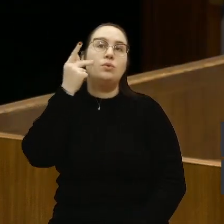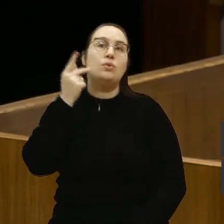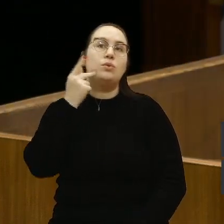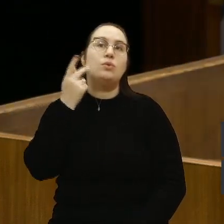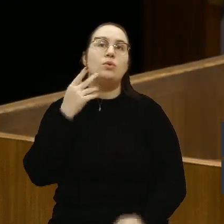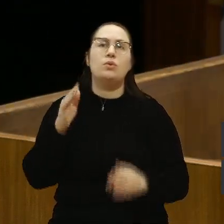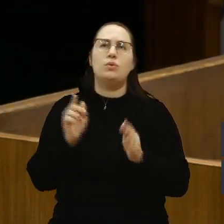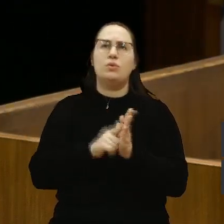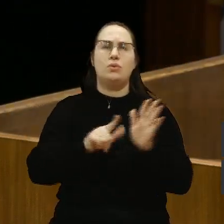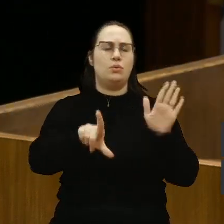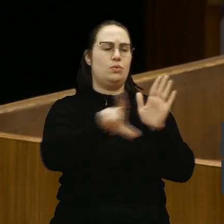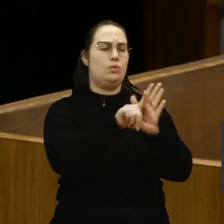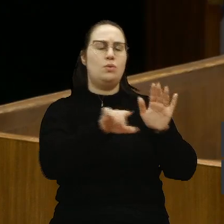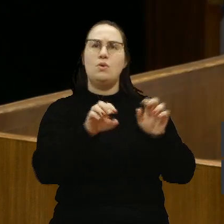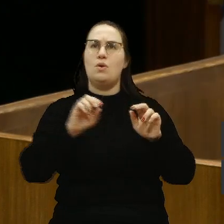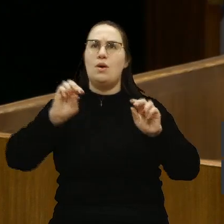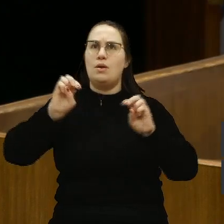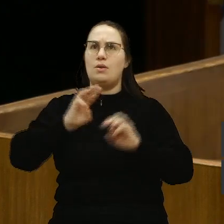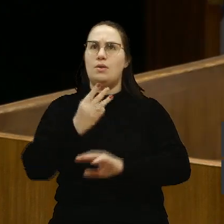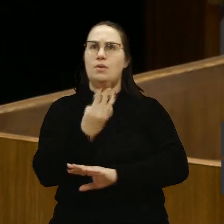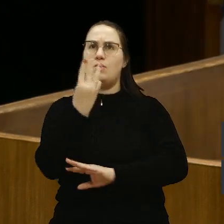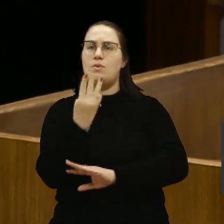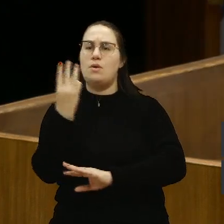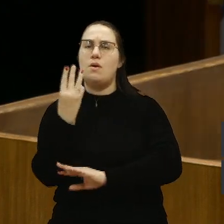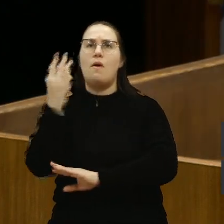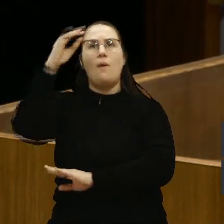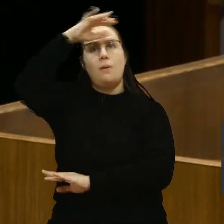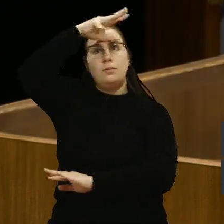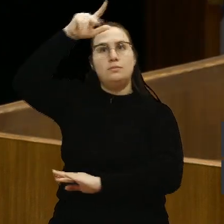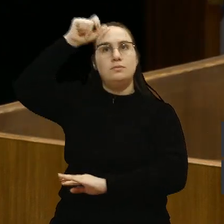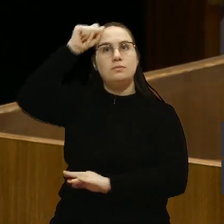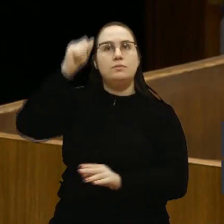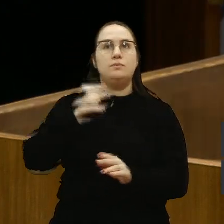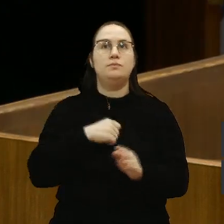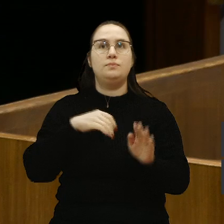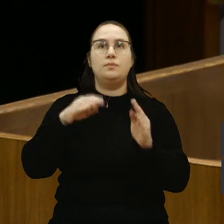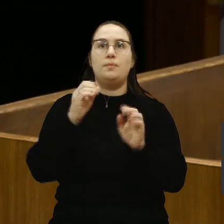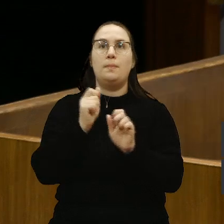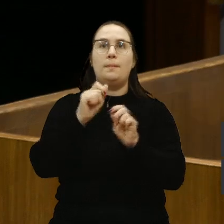abre lá no site da prefeitura e vai no